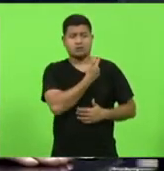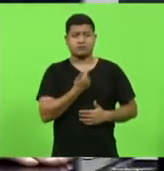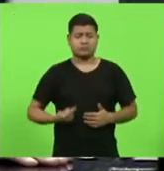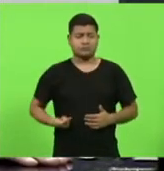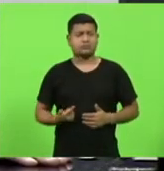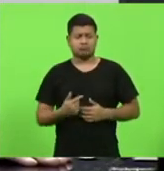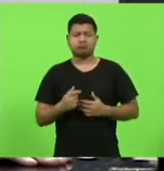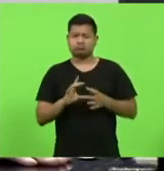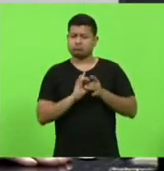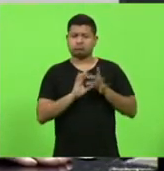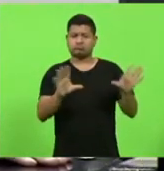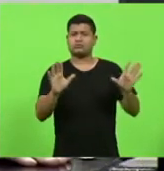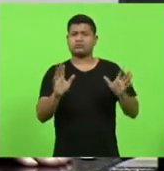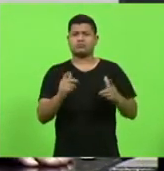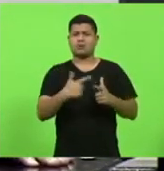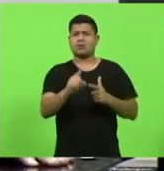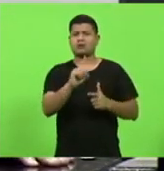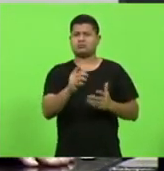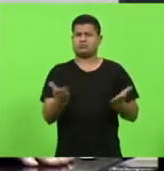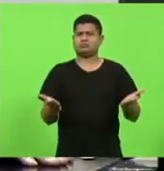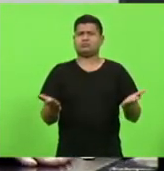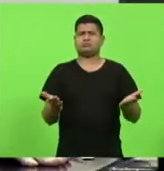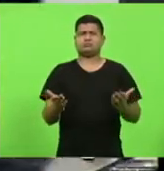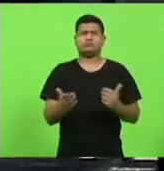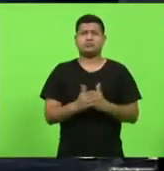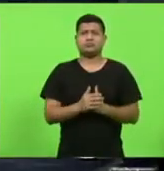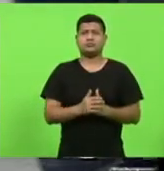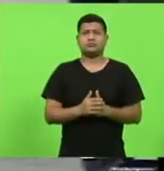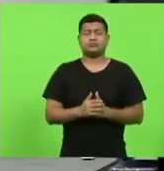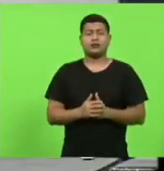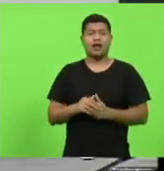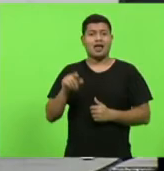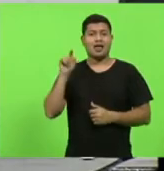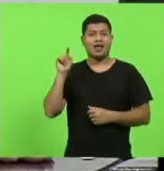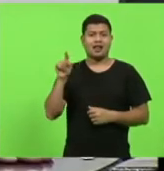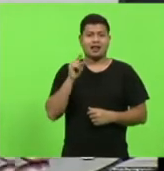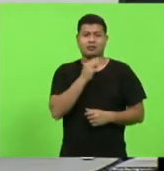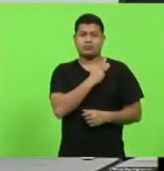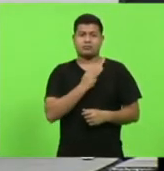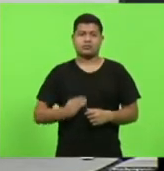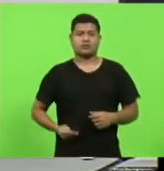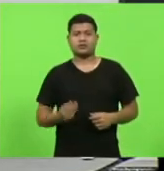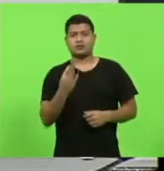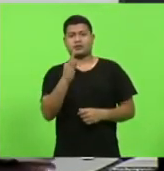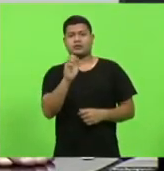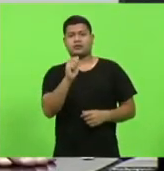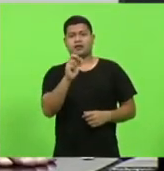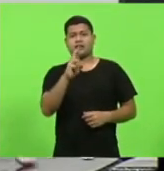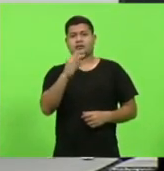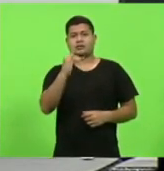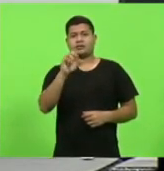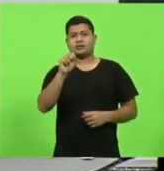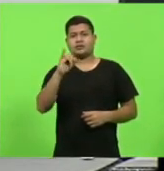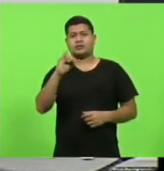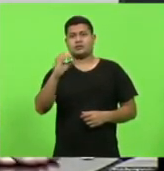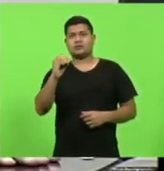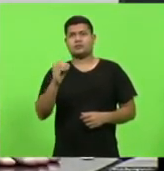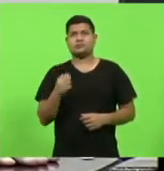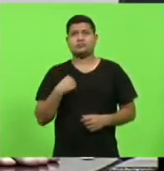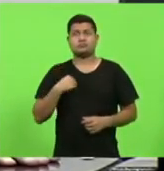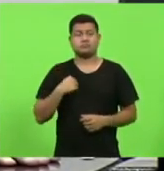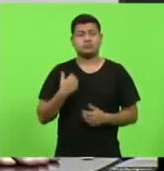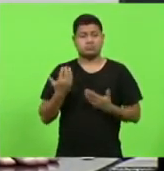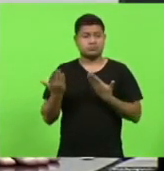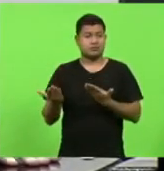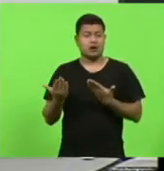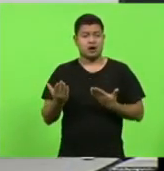isso. Na posição do Tarcísio, do ministro, deve ter